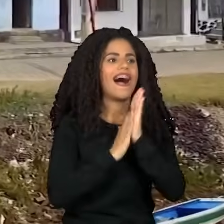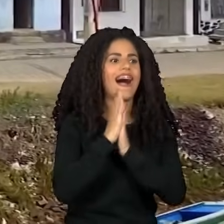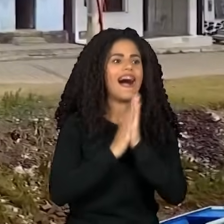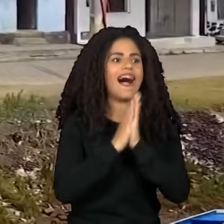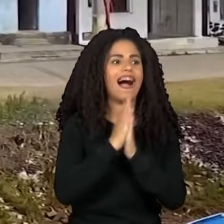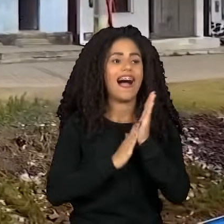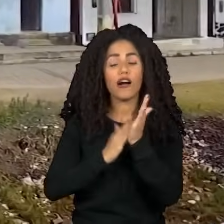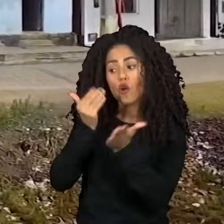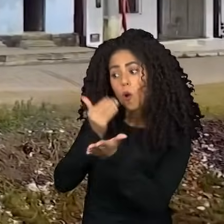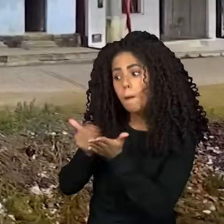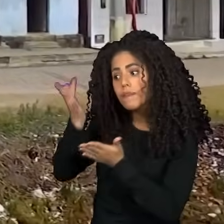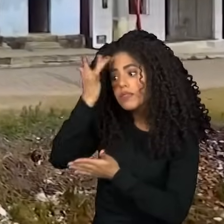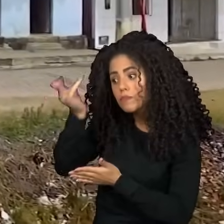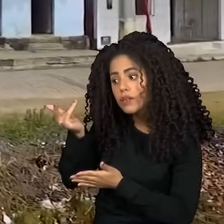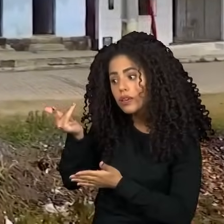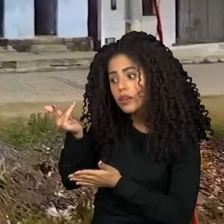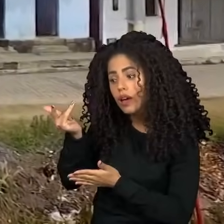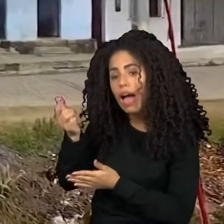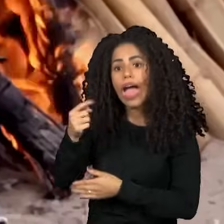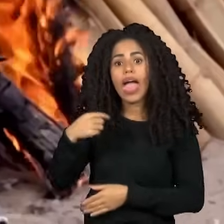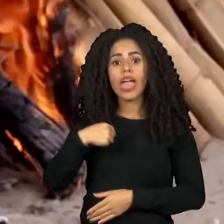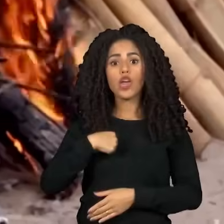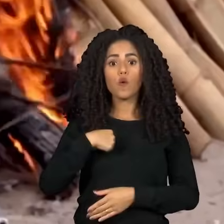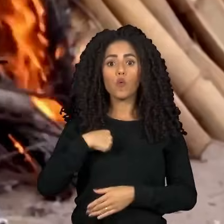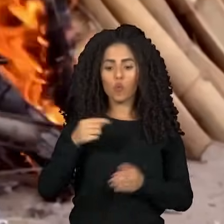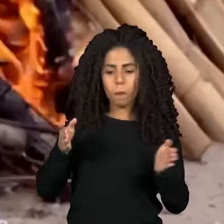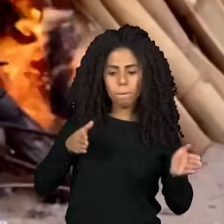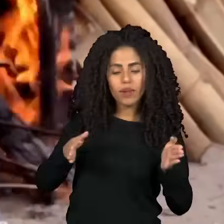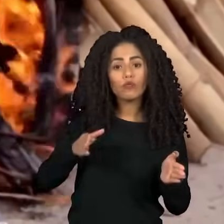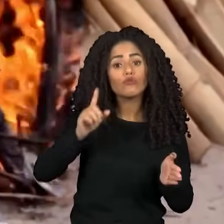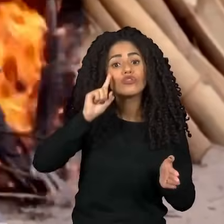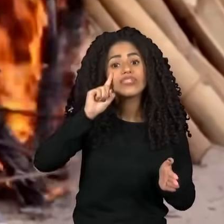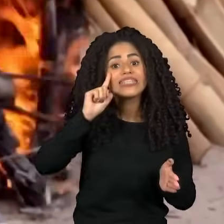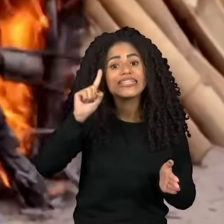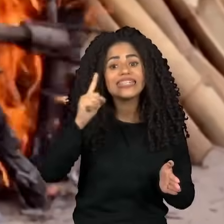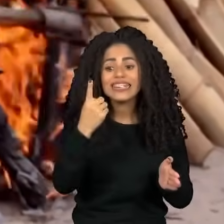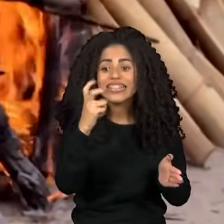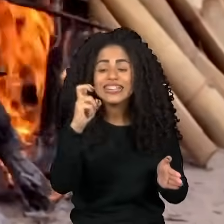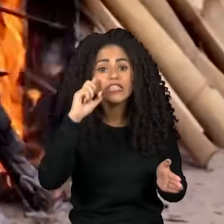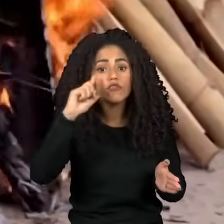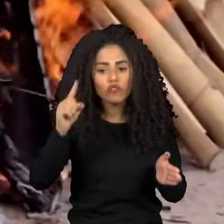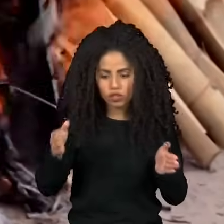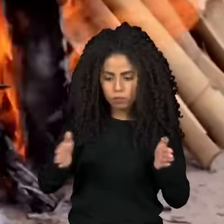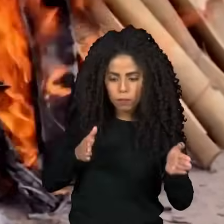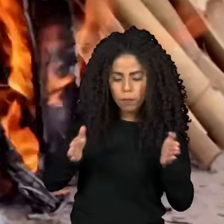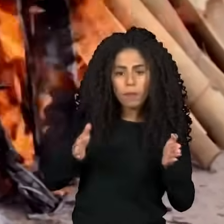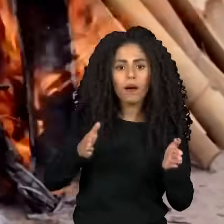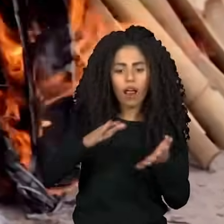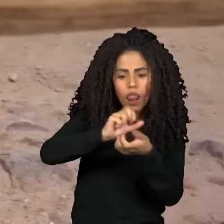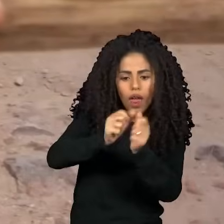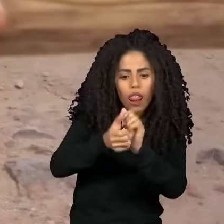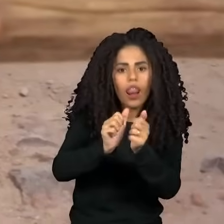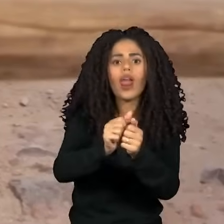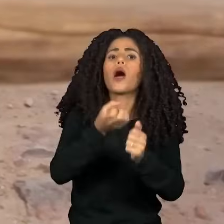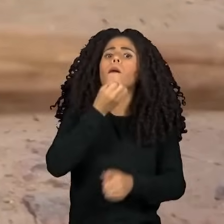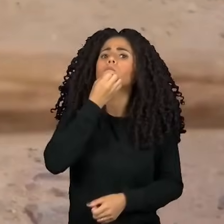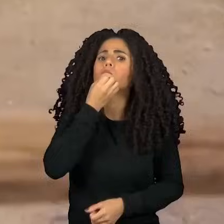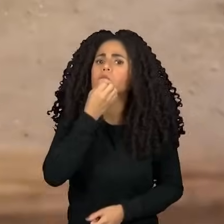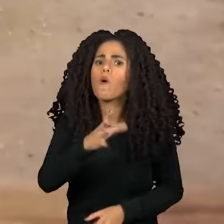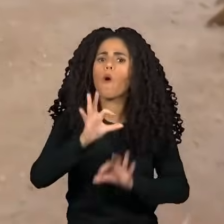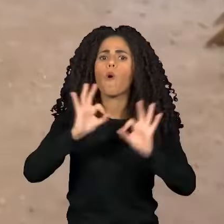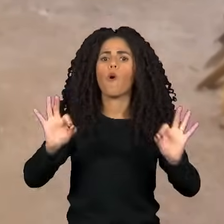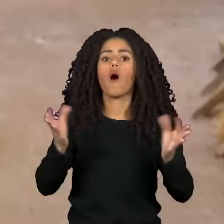ensinar. Com 15 dias, eu já estava fazendo melhor do que as dela. E hoje eu já estou